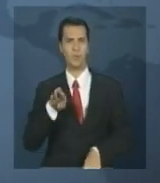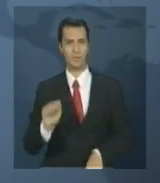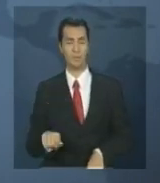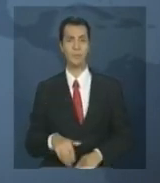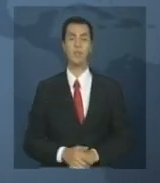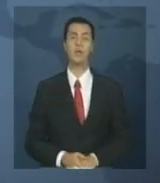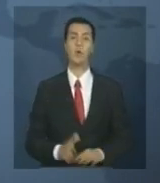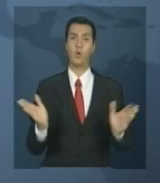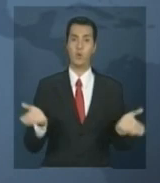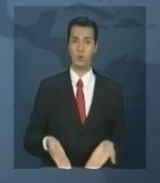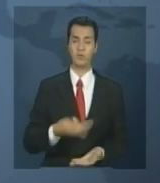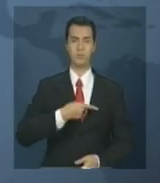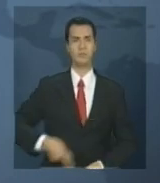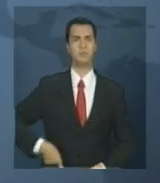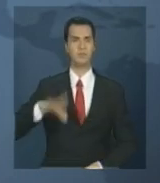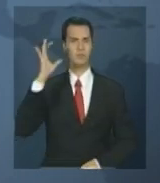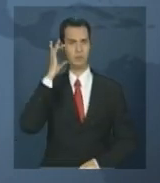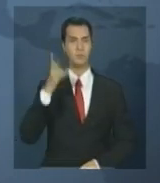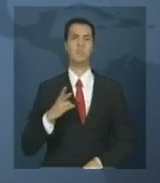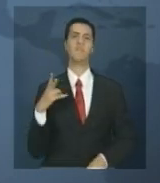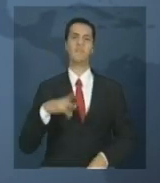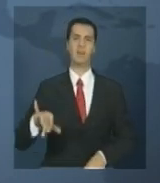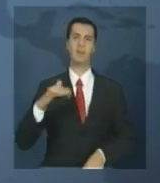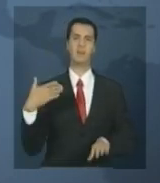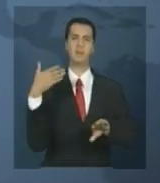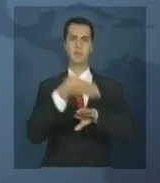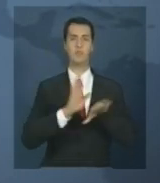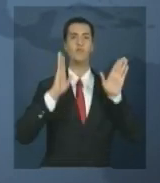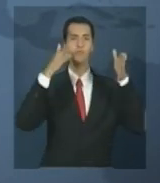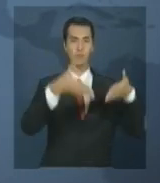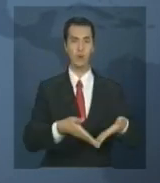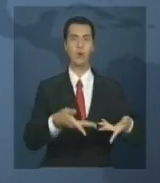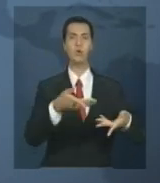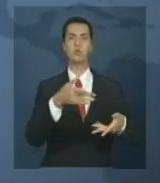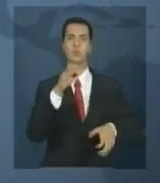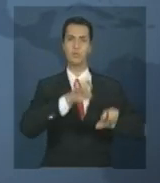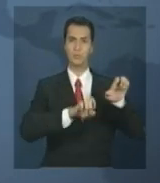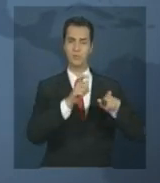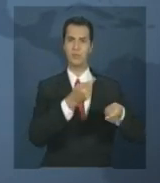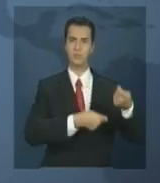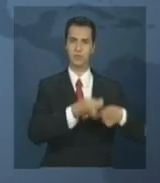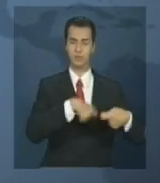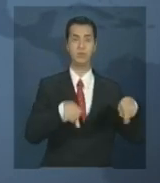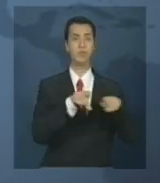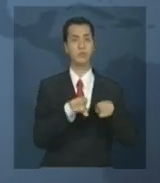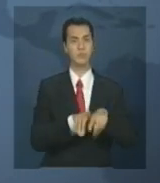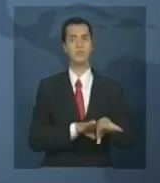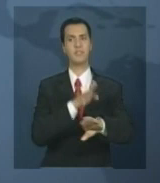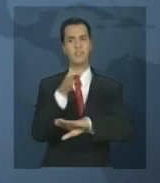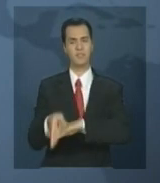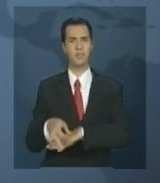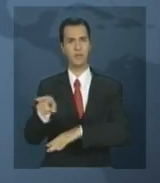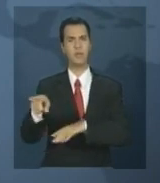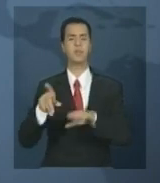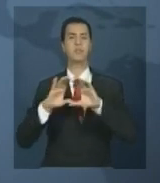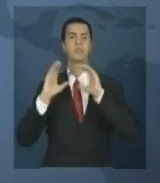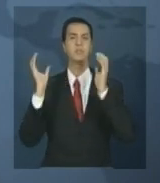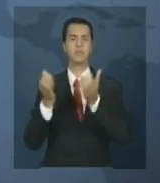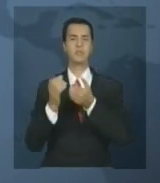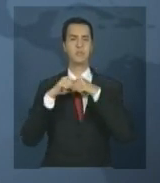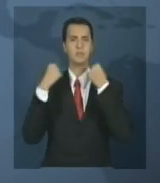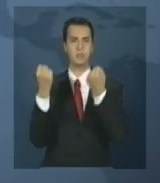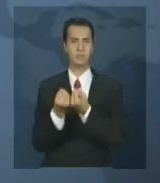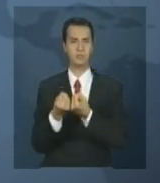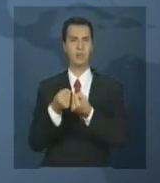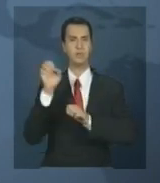há o Fórum Brasil e Estados Unidos de Altos Executivos e o encerramento no seminário com empresários acadêmicos e assessores governamentais dos